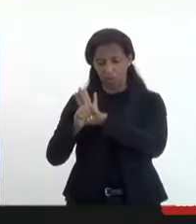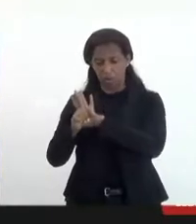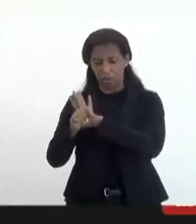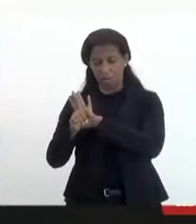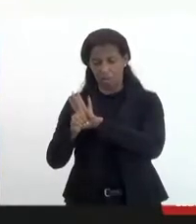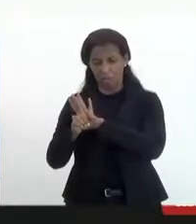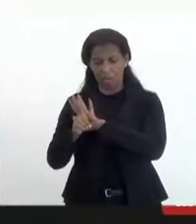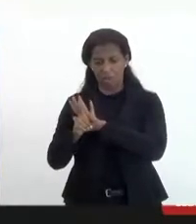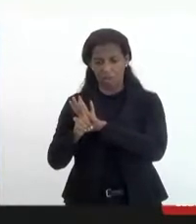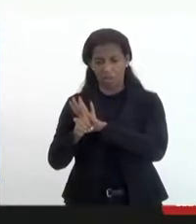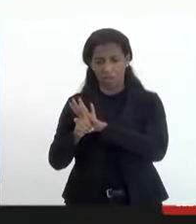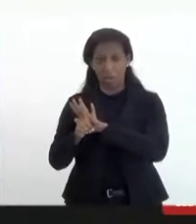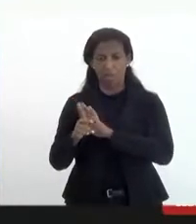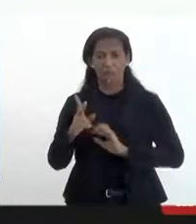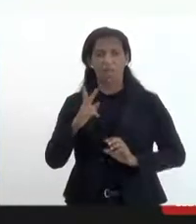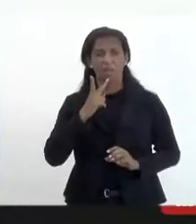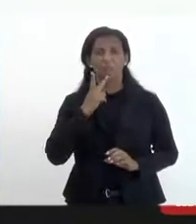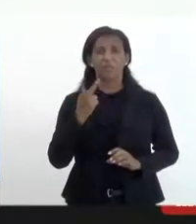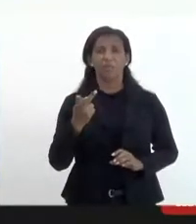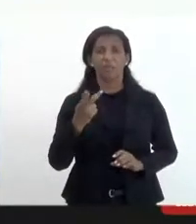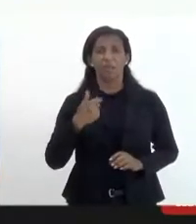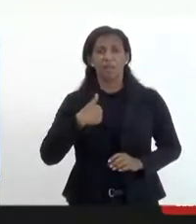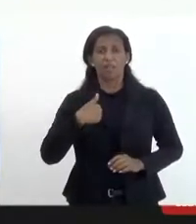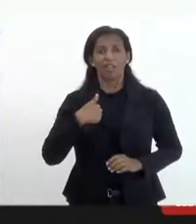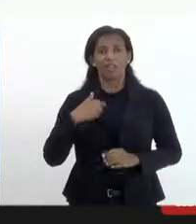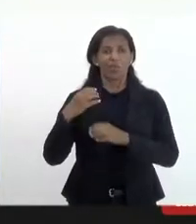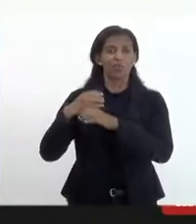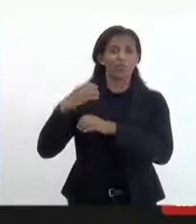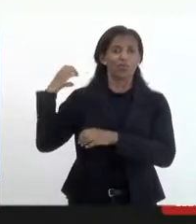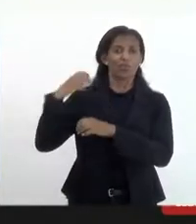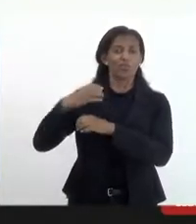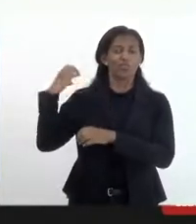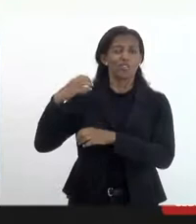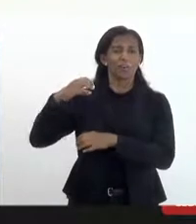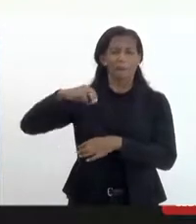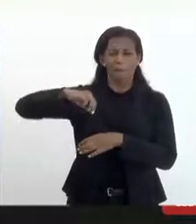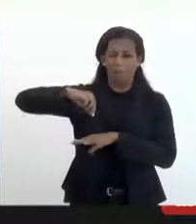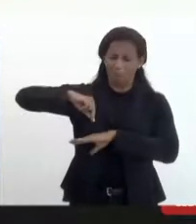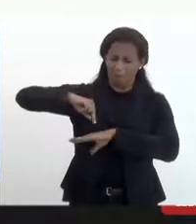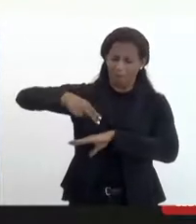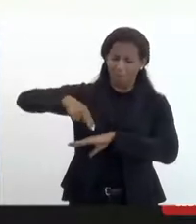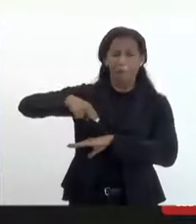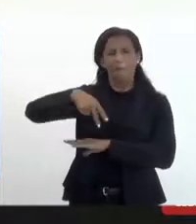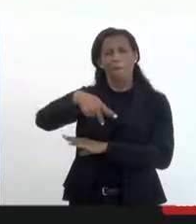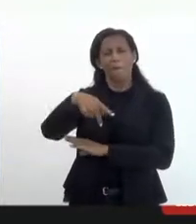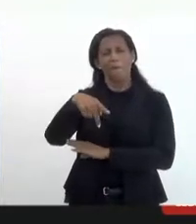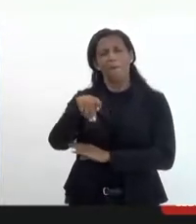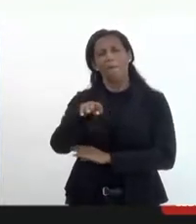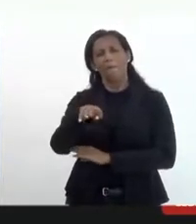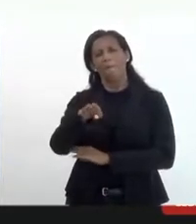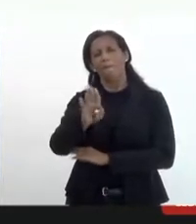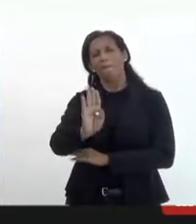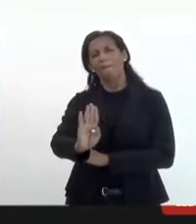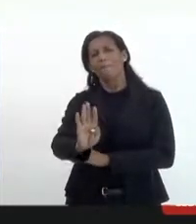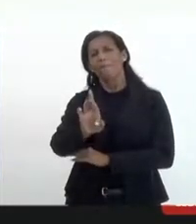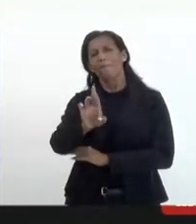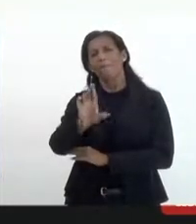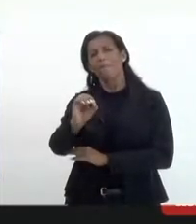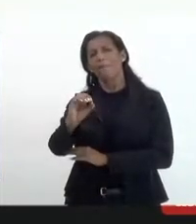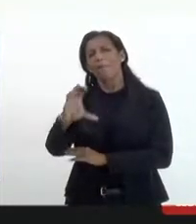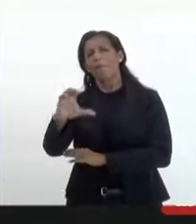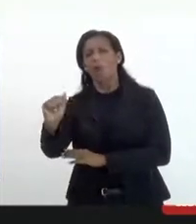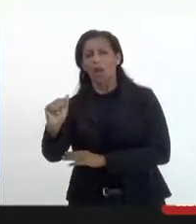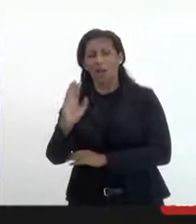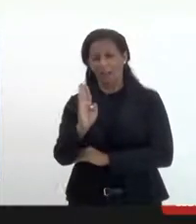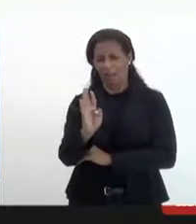broca para um engenheiro como eu, é material de consumo ou é bem permanente?